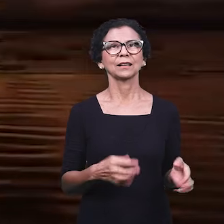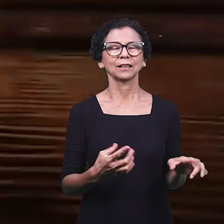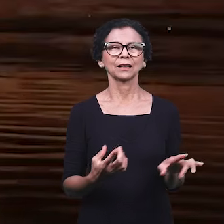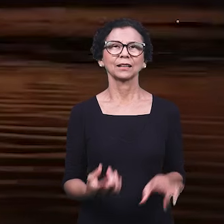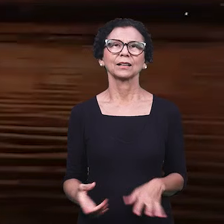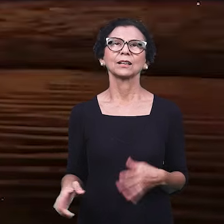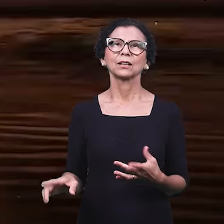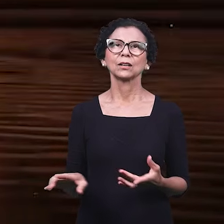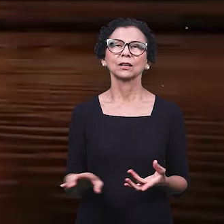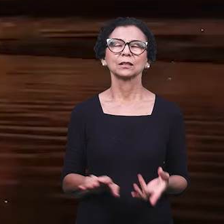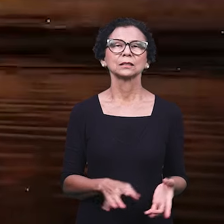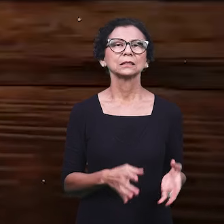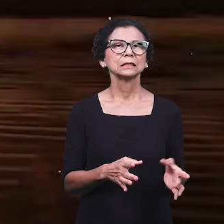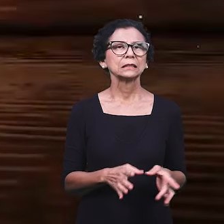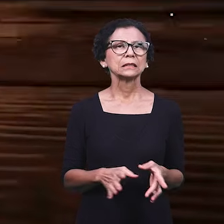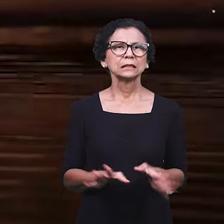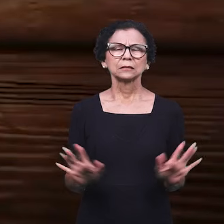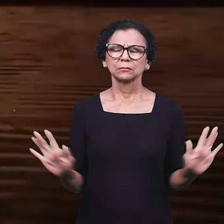misericórdias